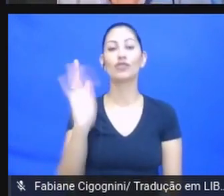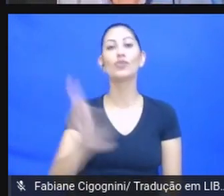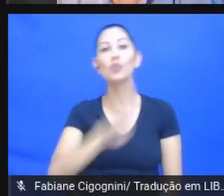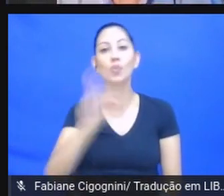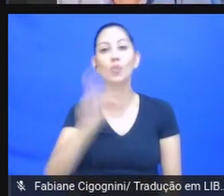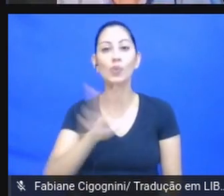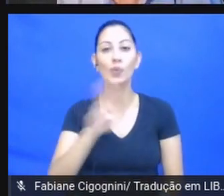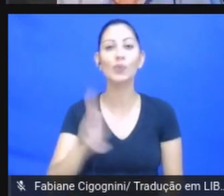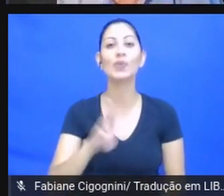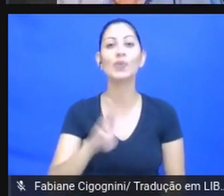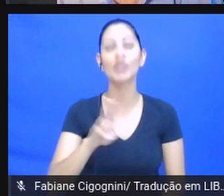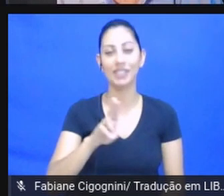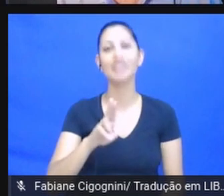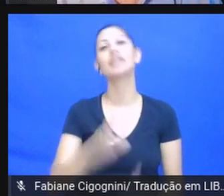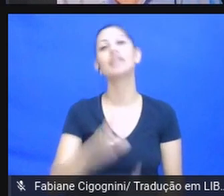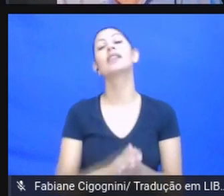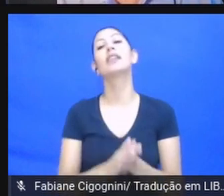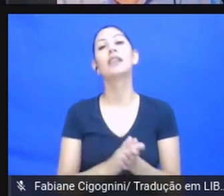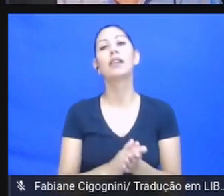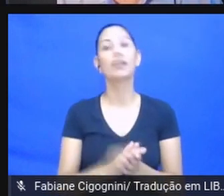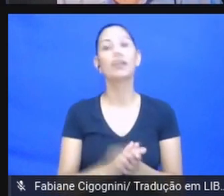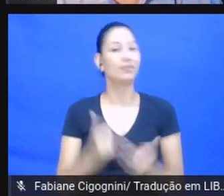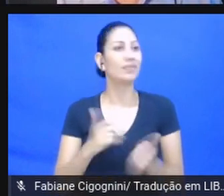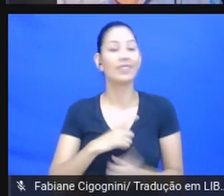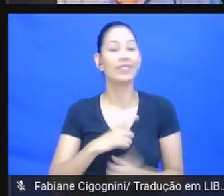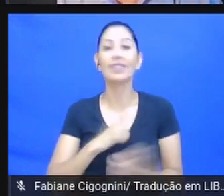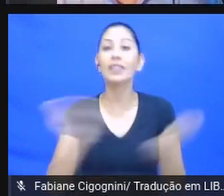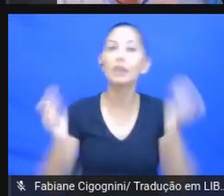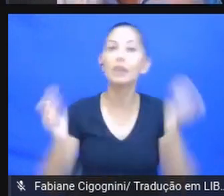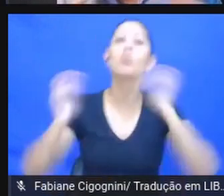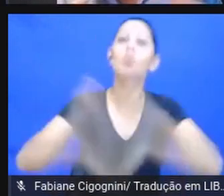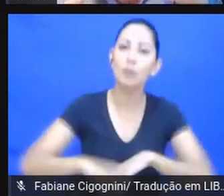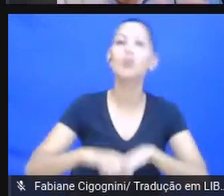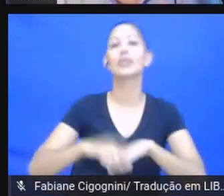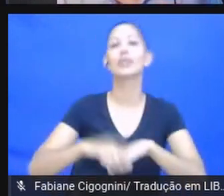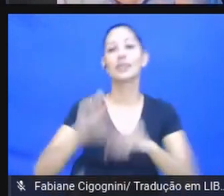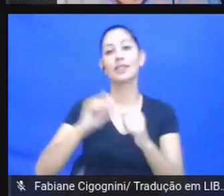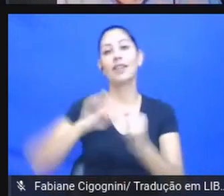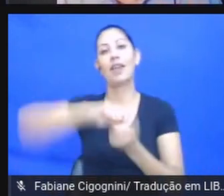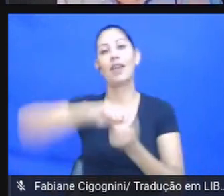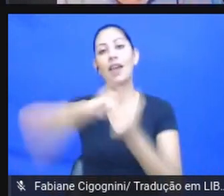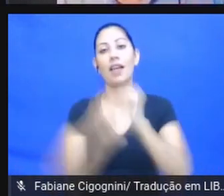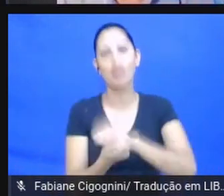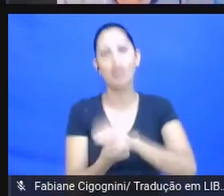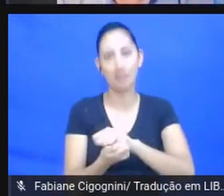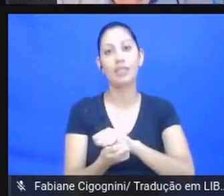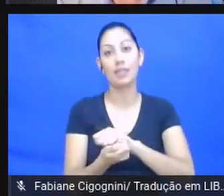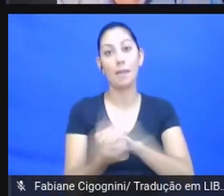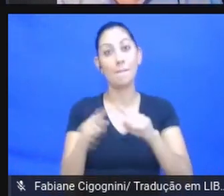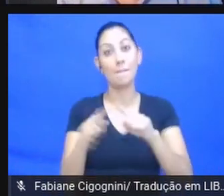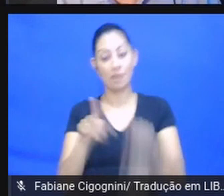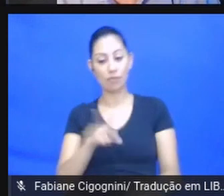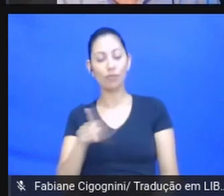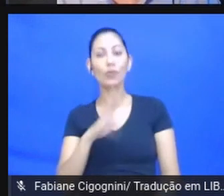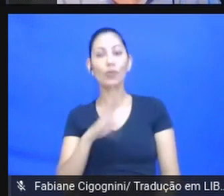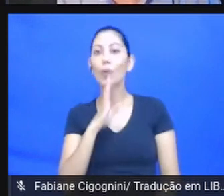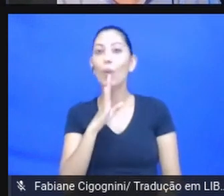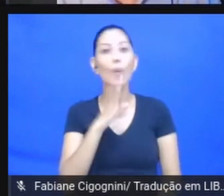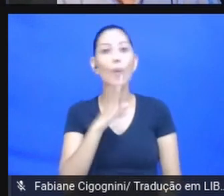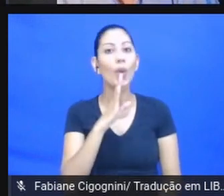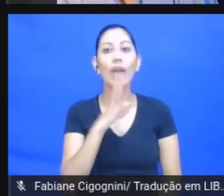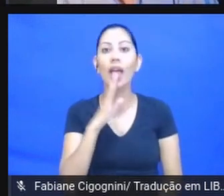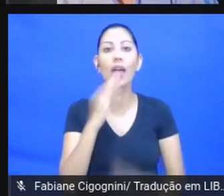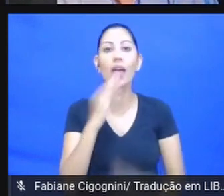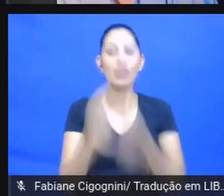da Microsoft. Então, você tem várias plataformas, mas que muitos tiveram que usar pela primeira vez para dar